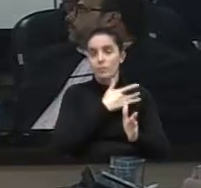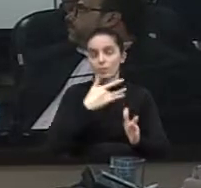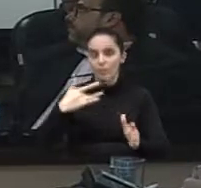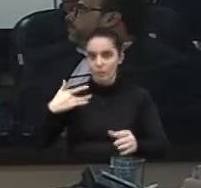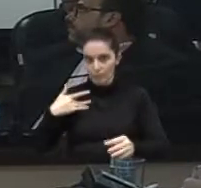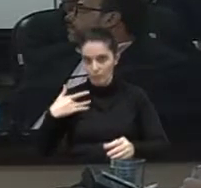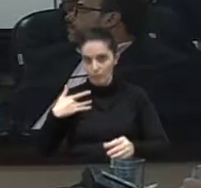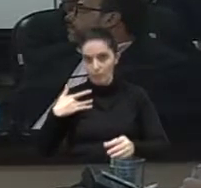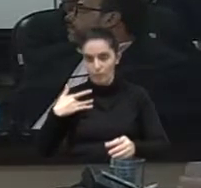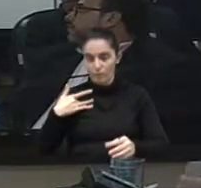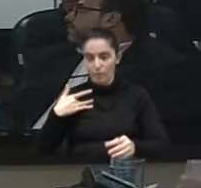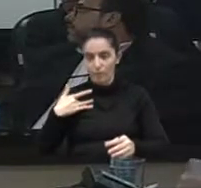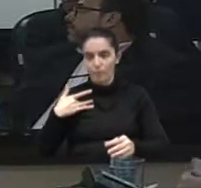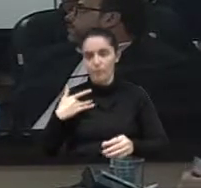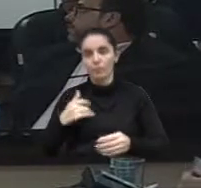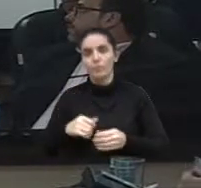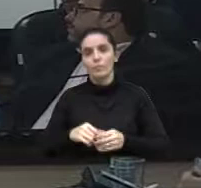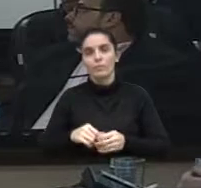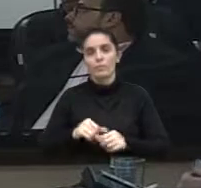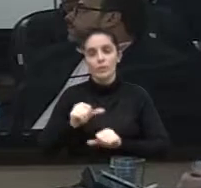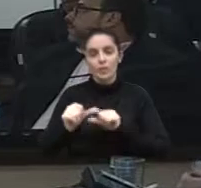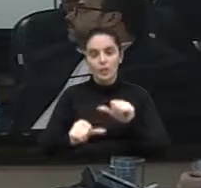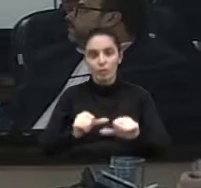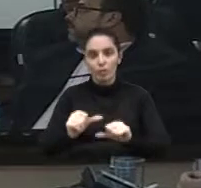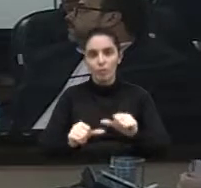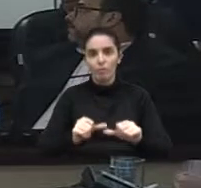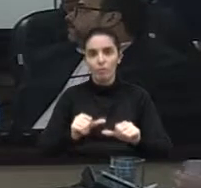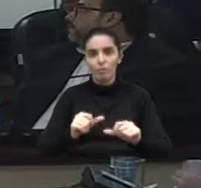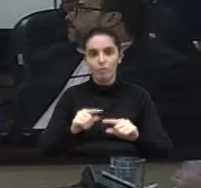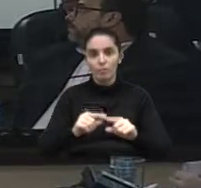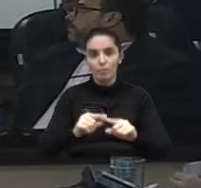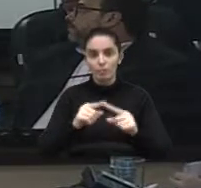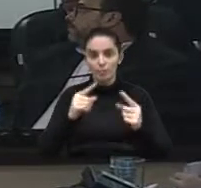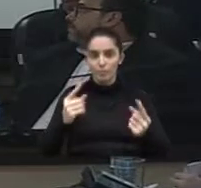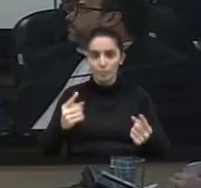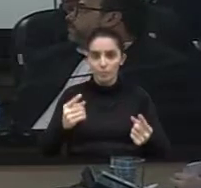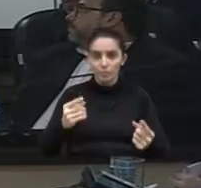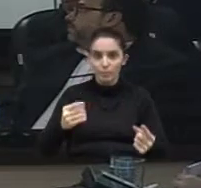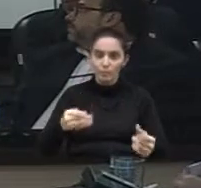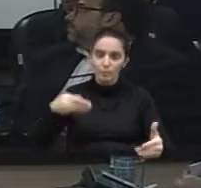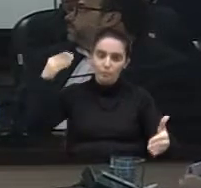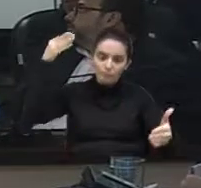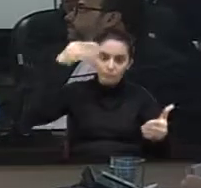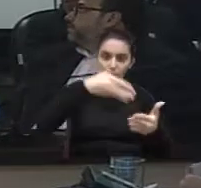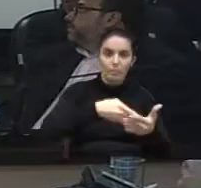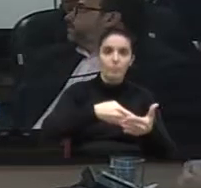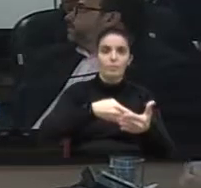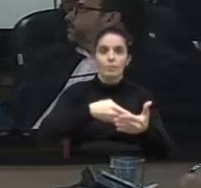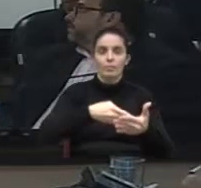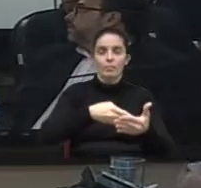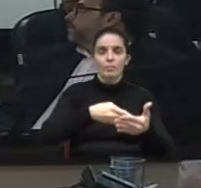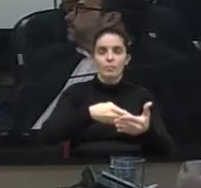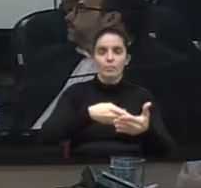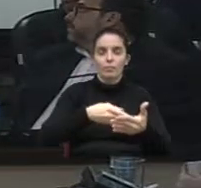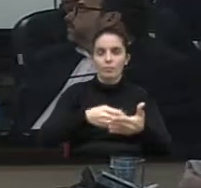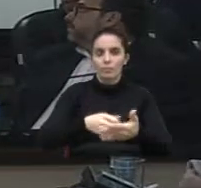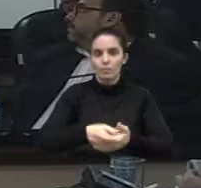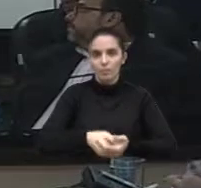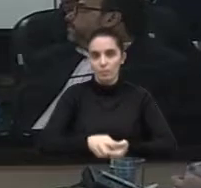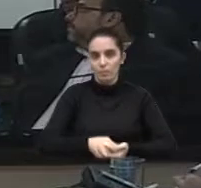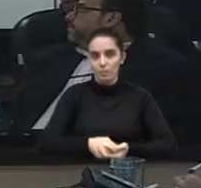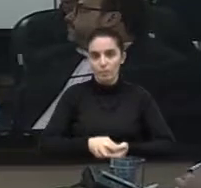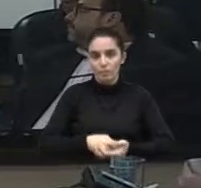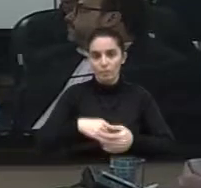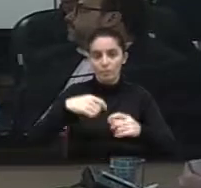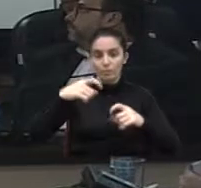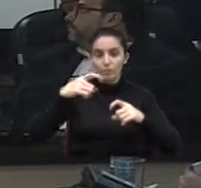mas de uma forma em que nós podemos ser mais diretos, ou seja, colocar mais um médico